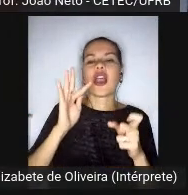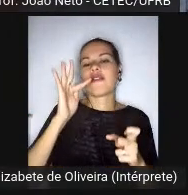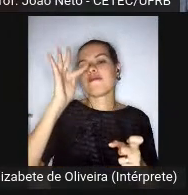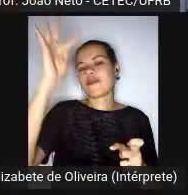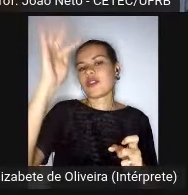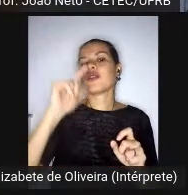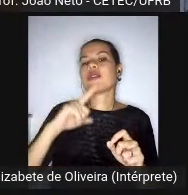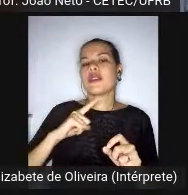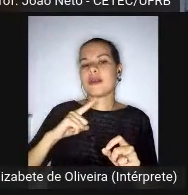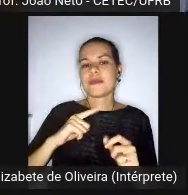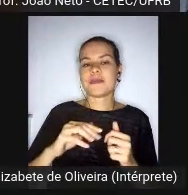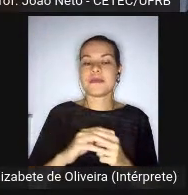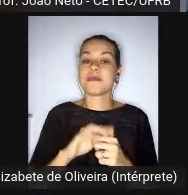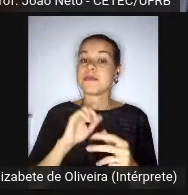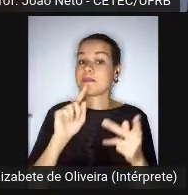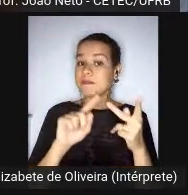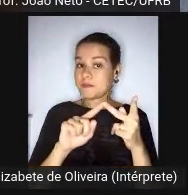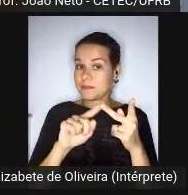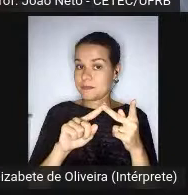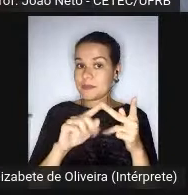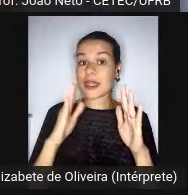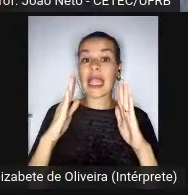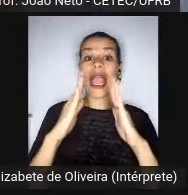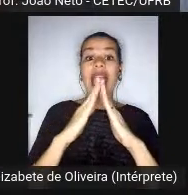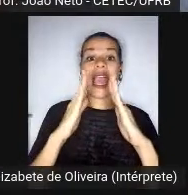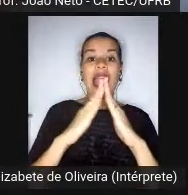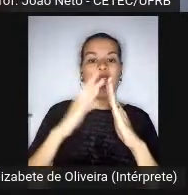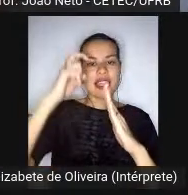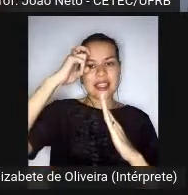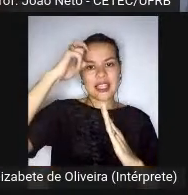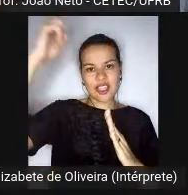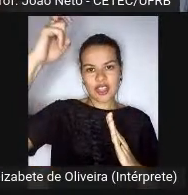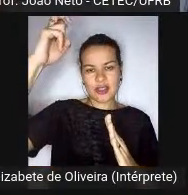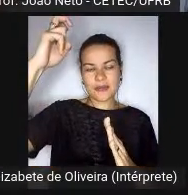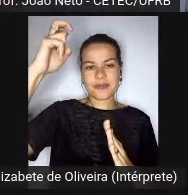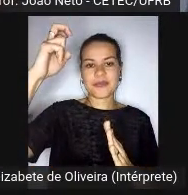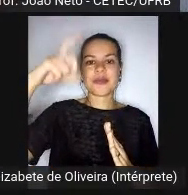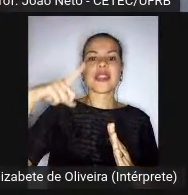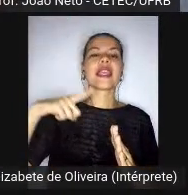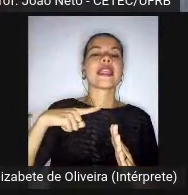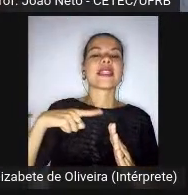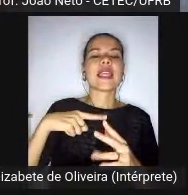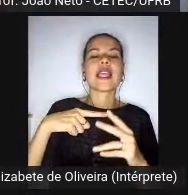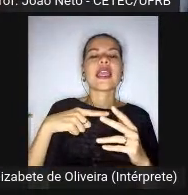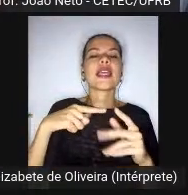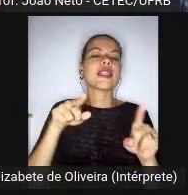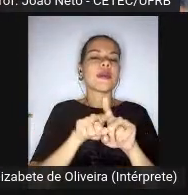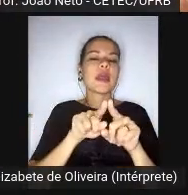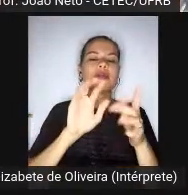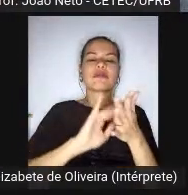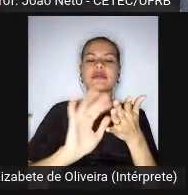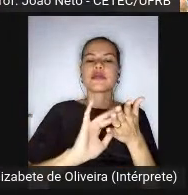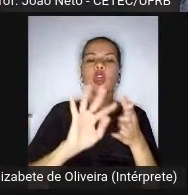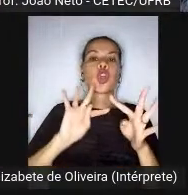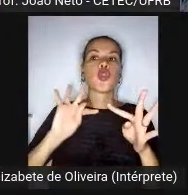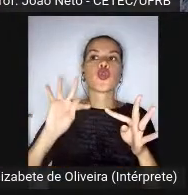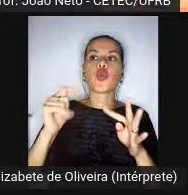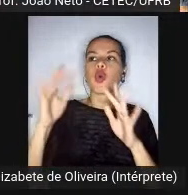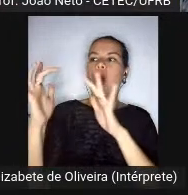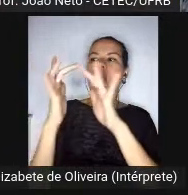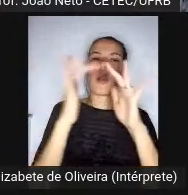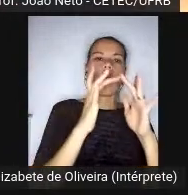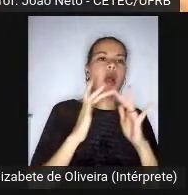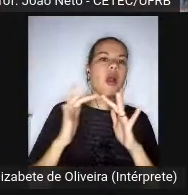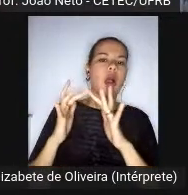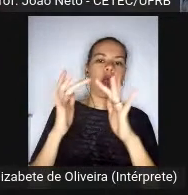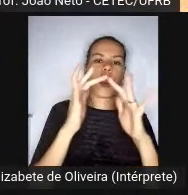caso inteligentes doenças casos em que nós temos vários dispositivos esses dispositivos todos conectar a palma da